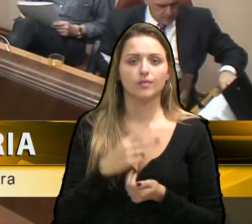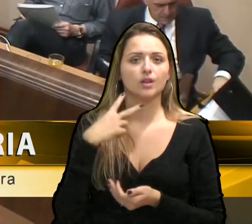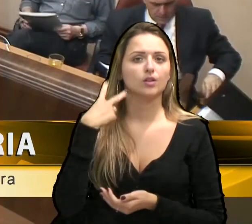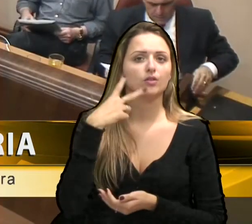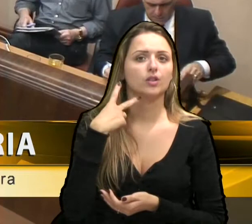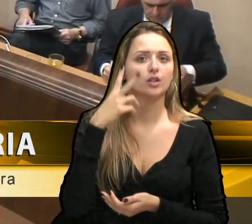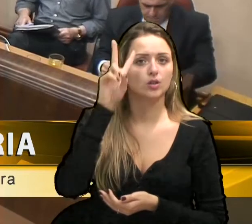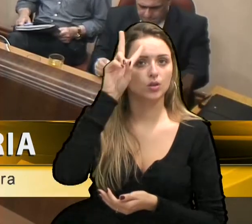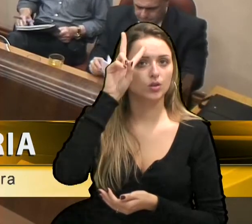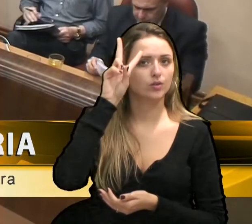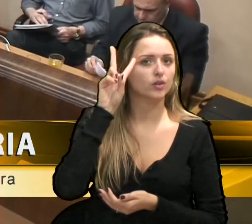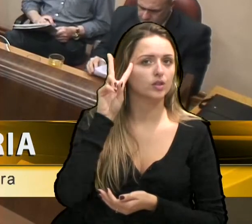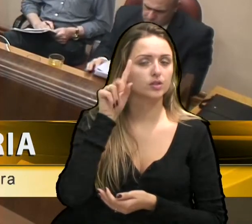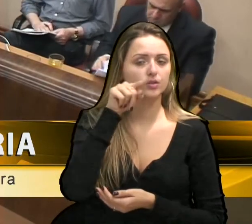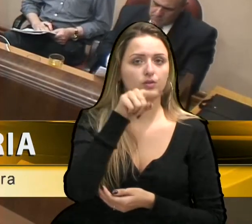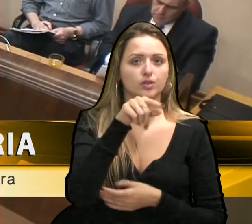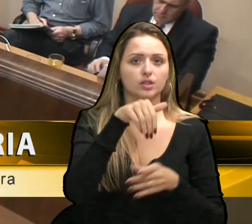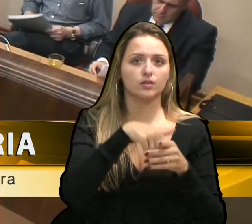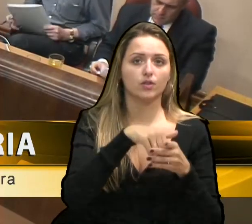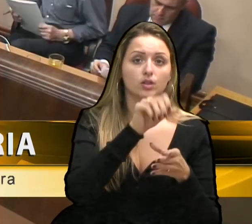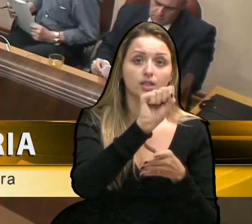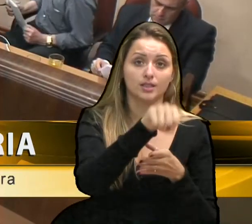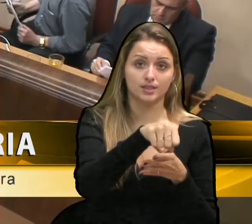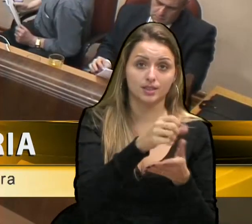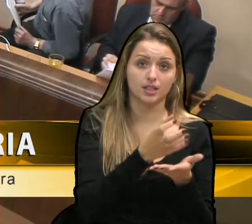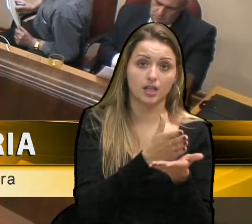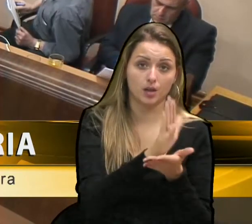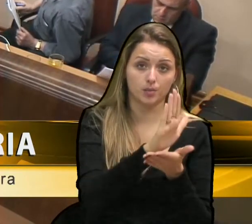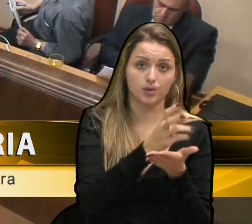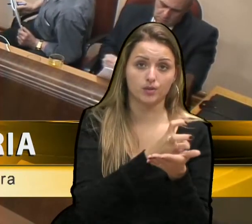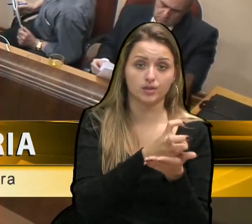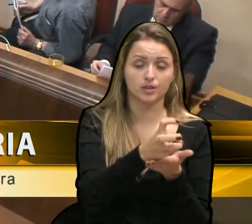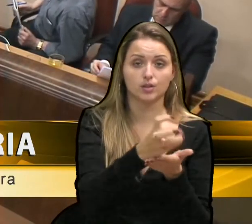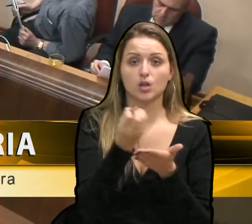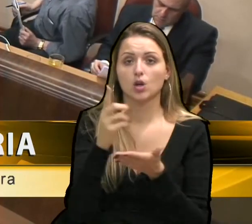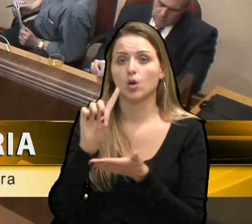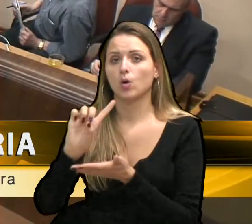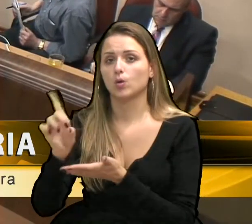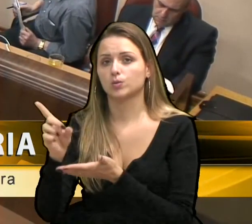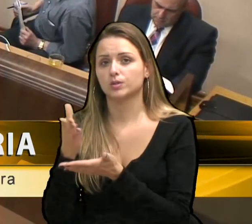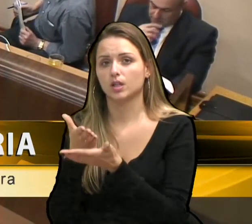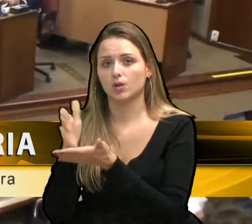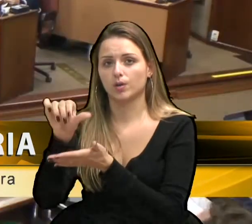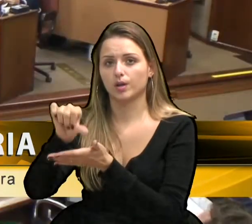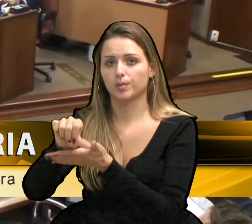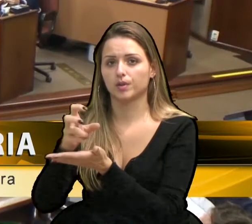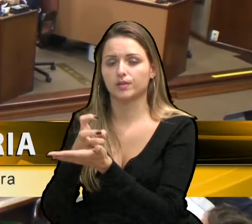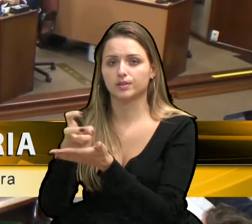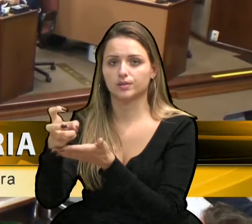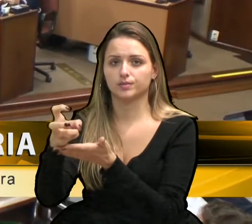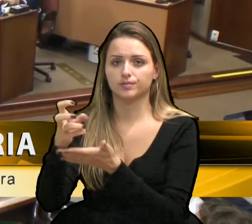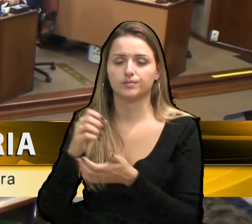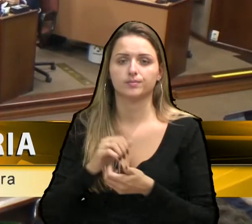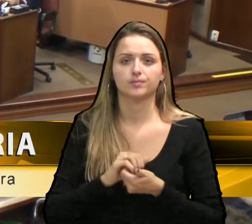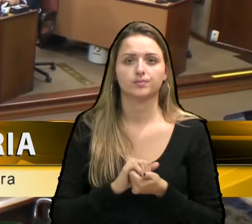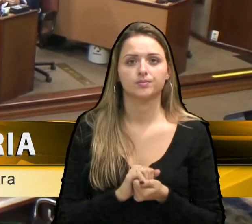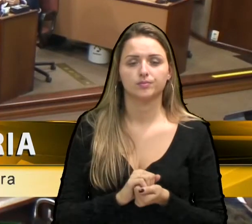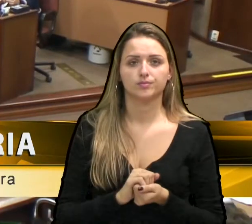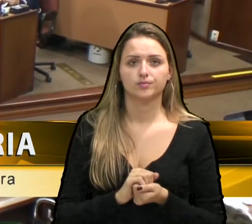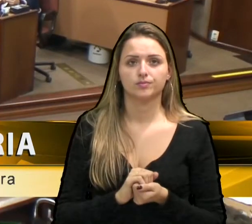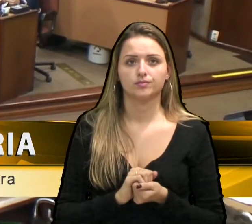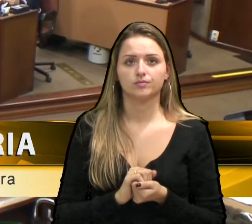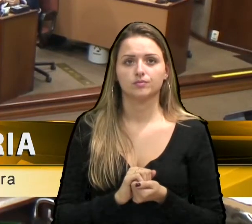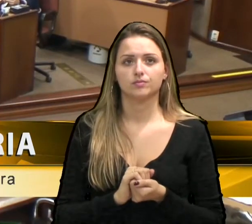Vereador Velocino Ues, o senhor vota sim pela procedência da infração e cassação do denunciado ou não pela improcedência da infração e absolvição do